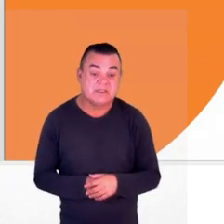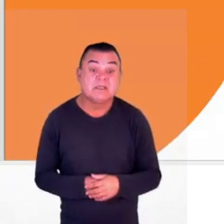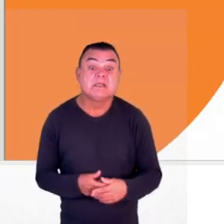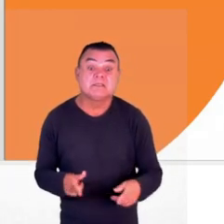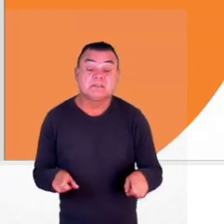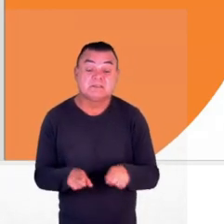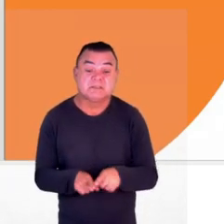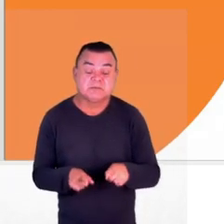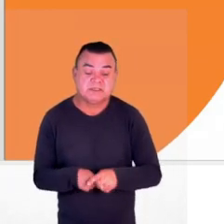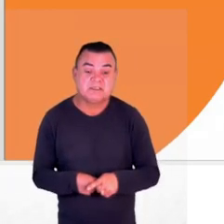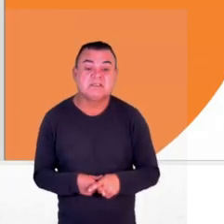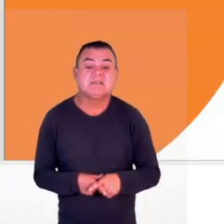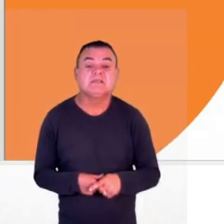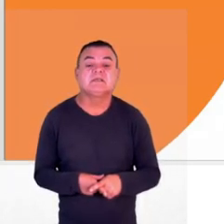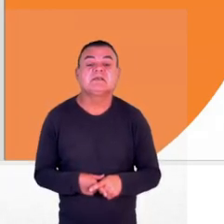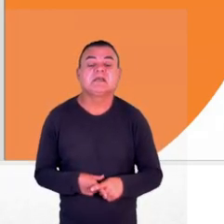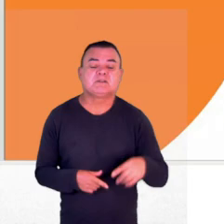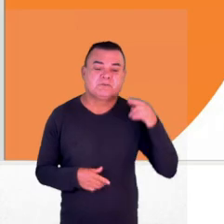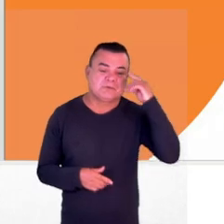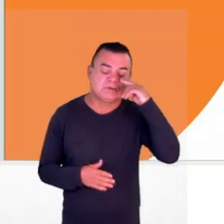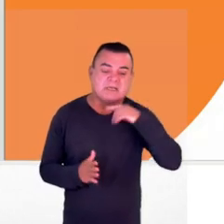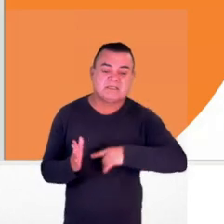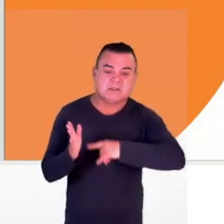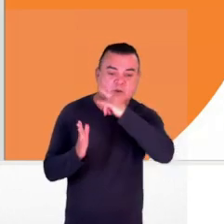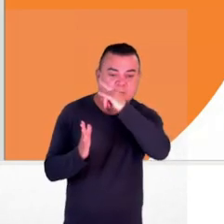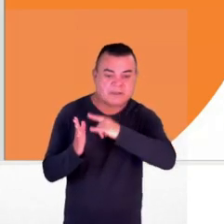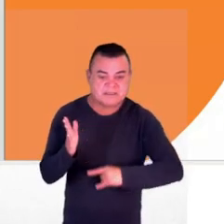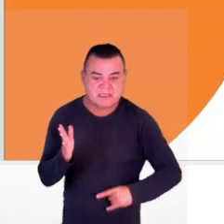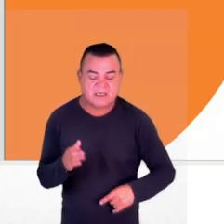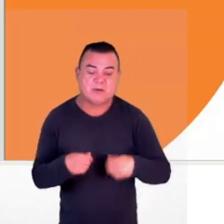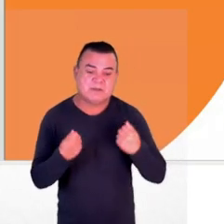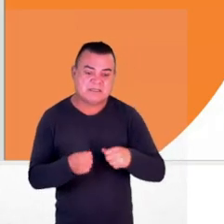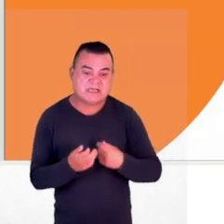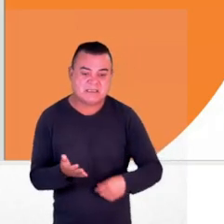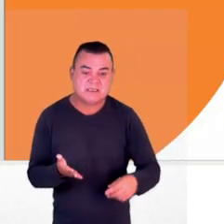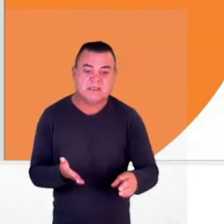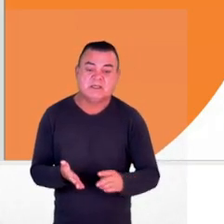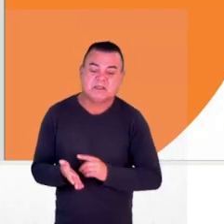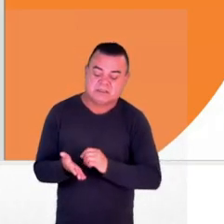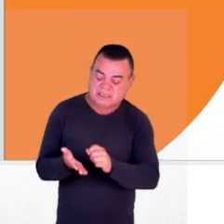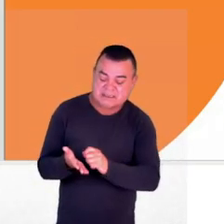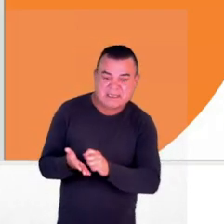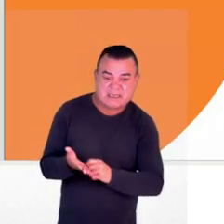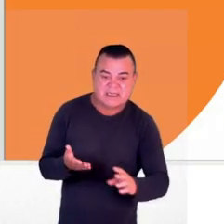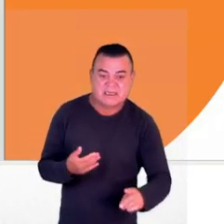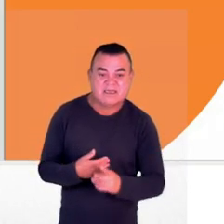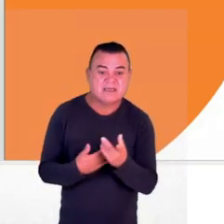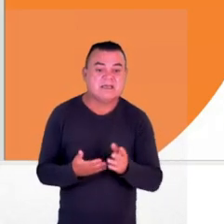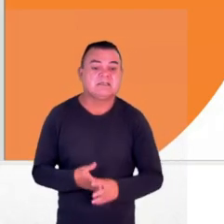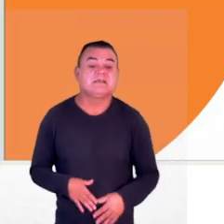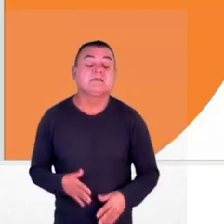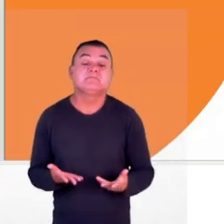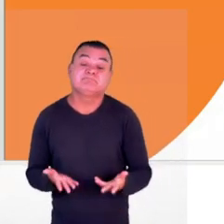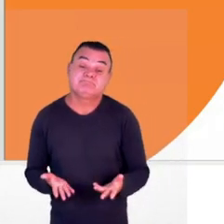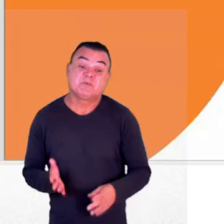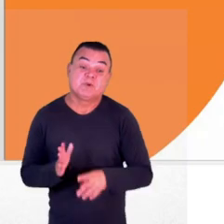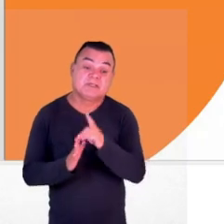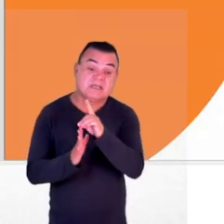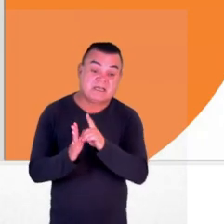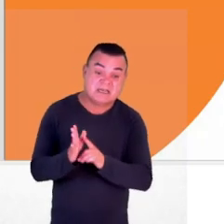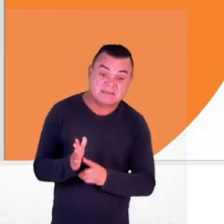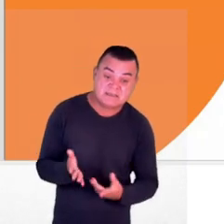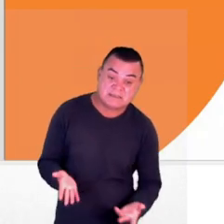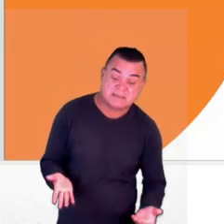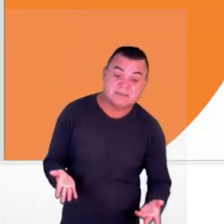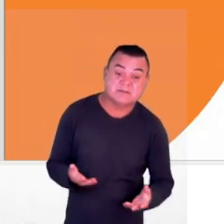dificuldade na na documentação eles precisavam da dap que hoje é a CAF né dap é declaração de pronave CAF é o cadastro da